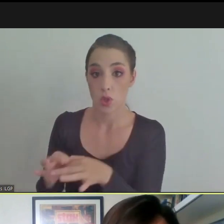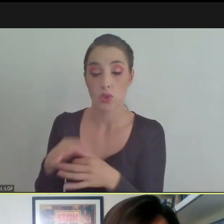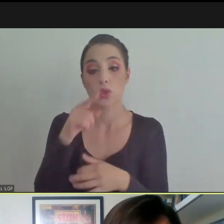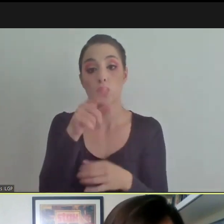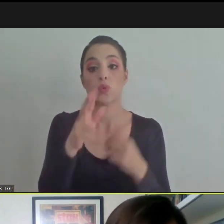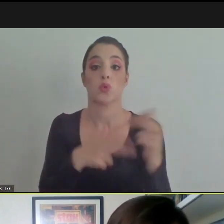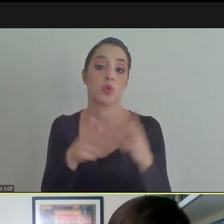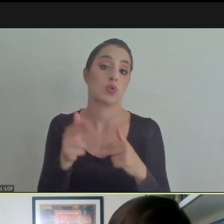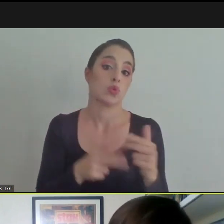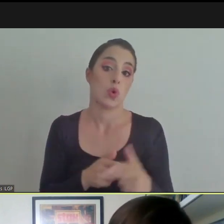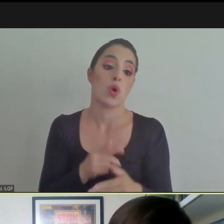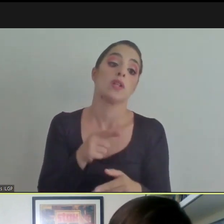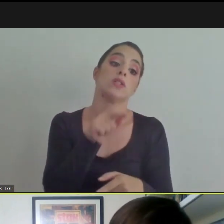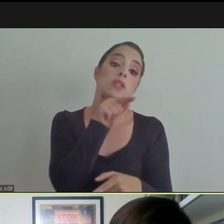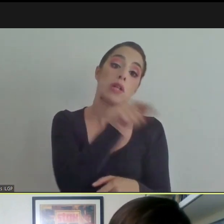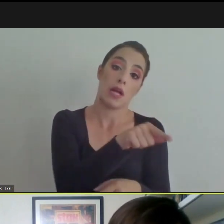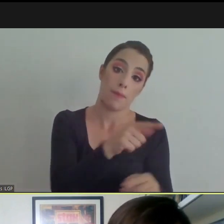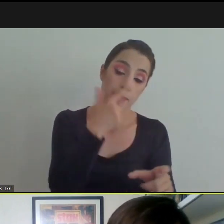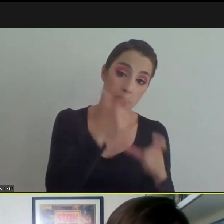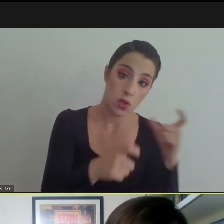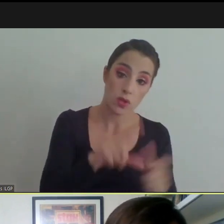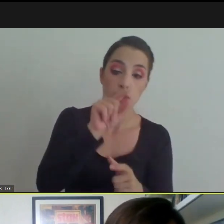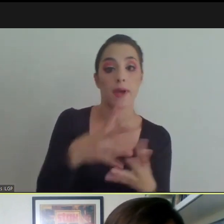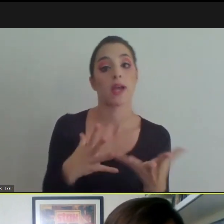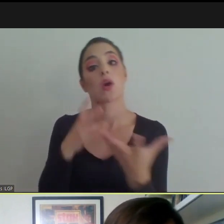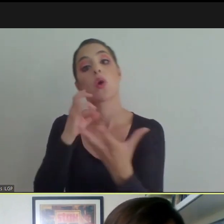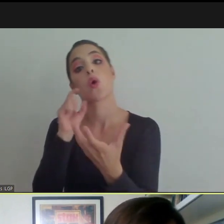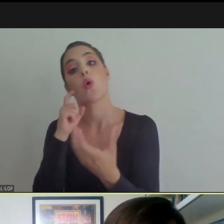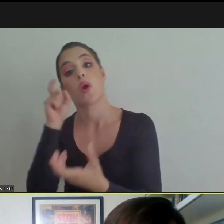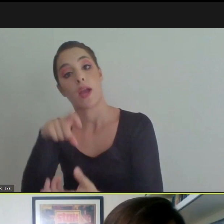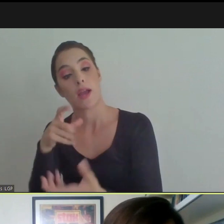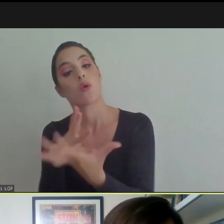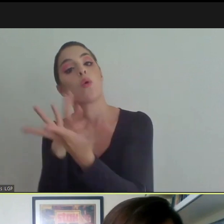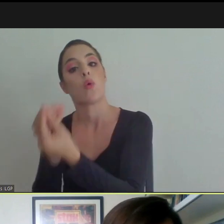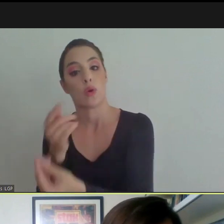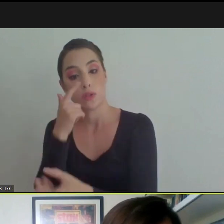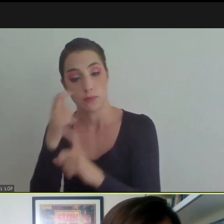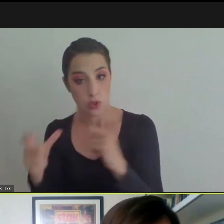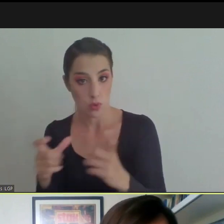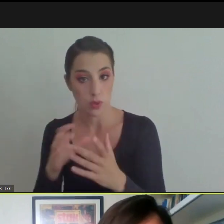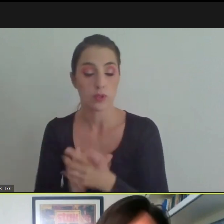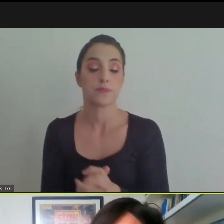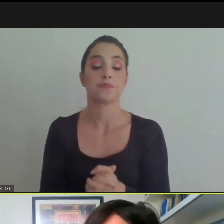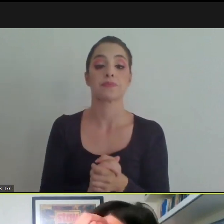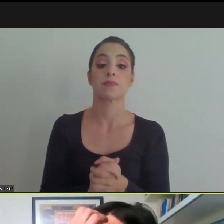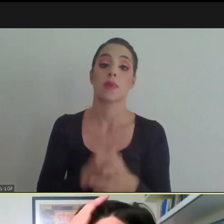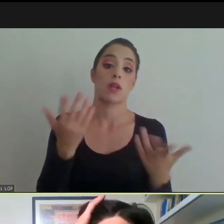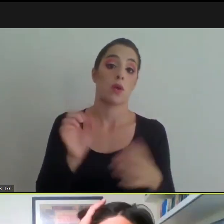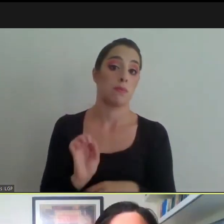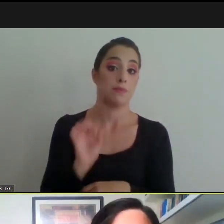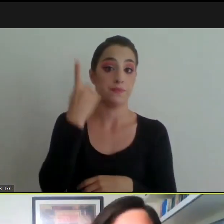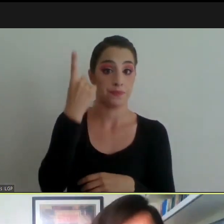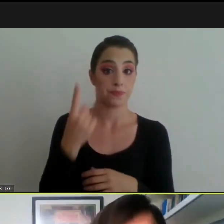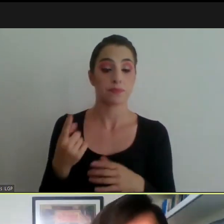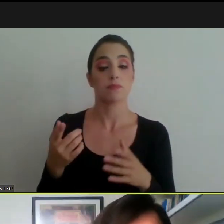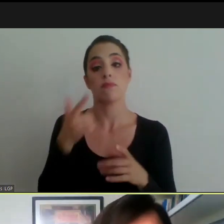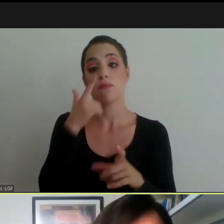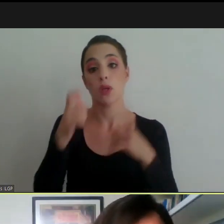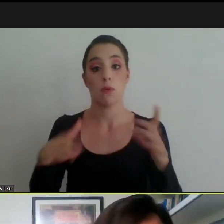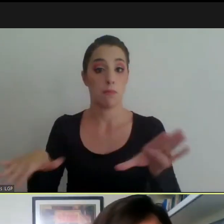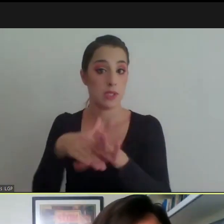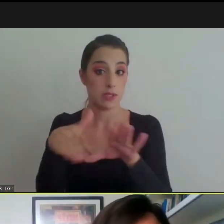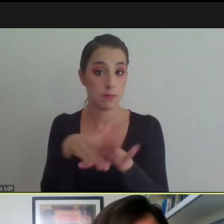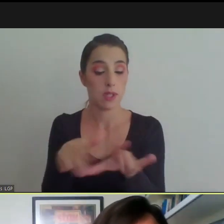as pessoas e com as pessoas. Então, no primeiro momento, os participantes são encorajados e auxiliados a